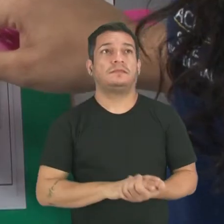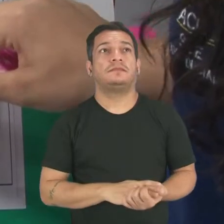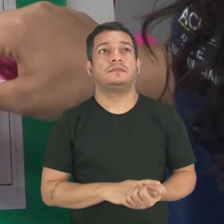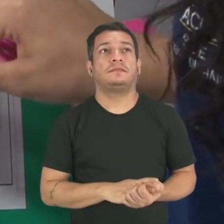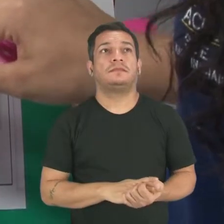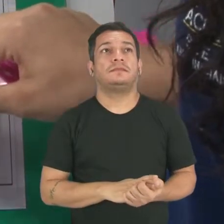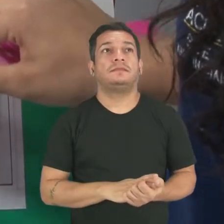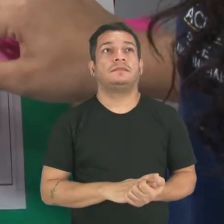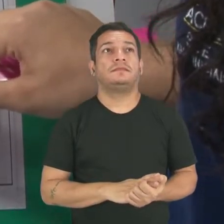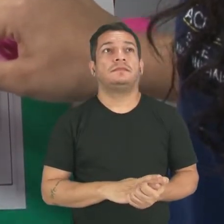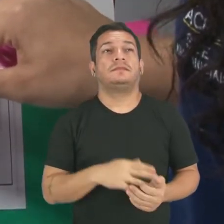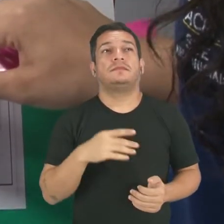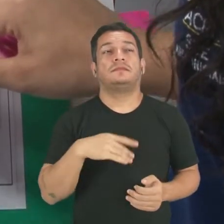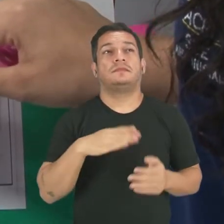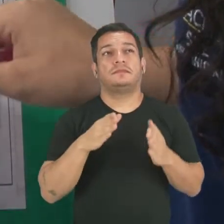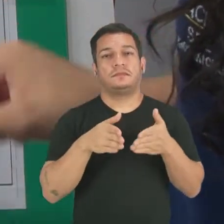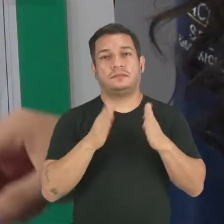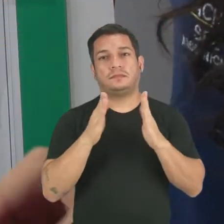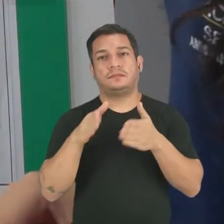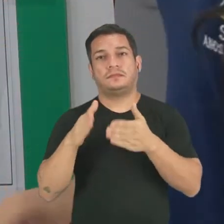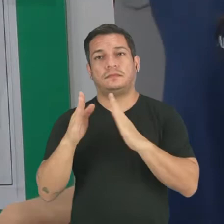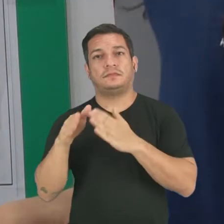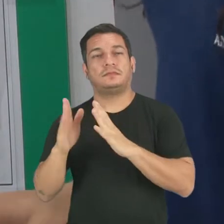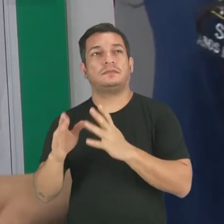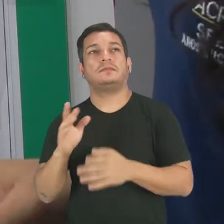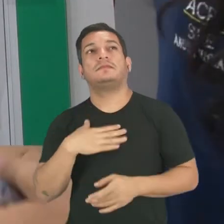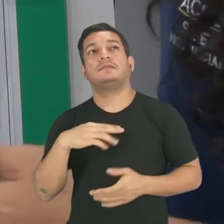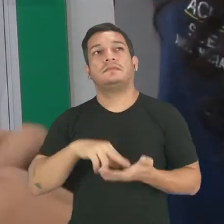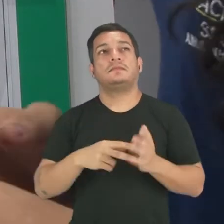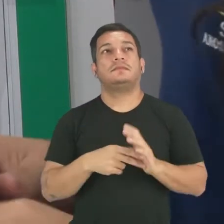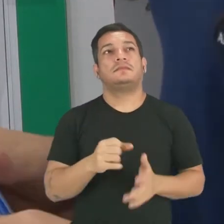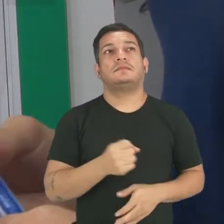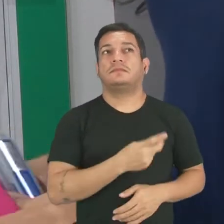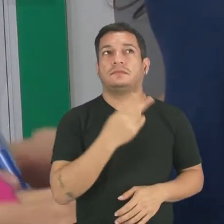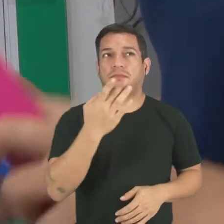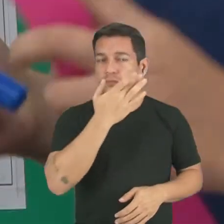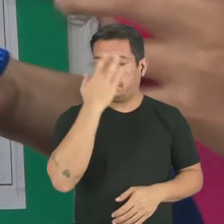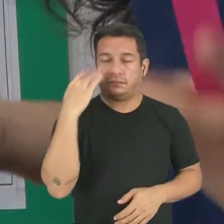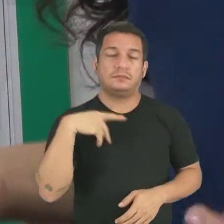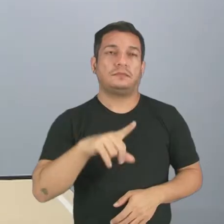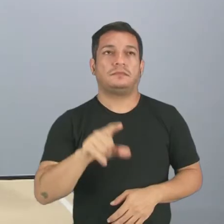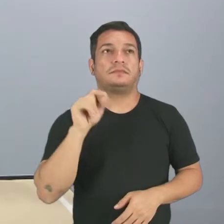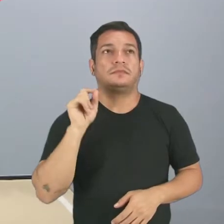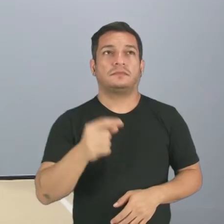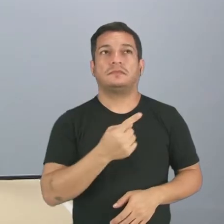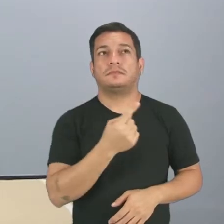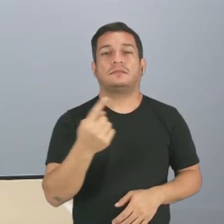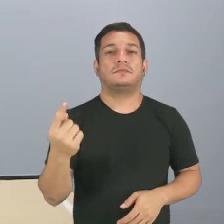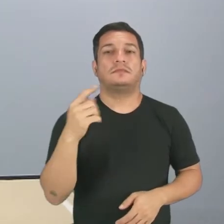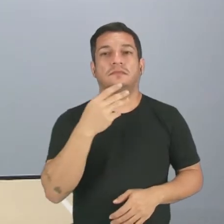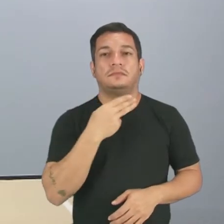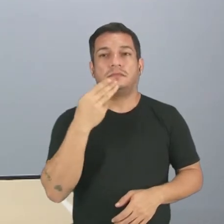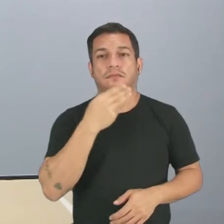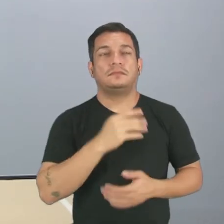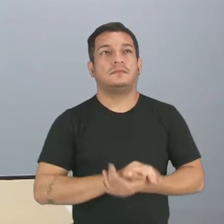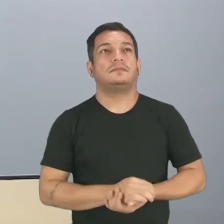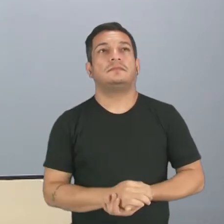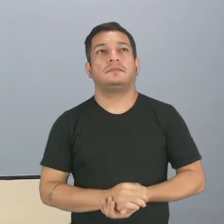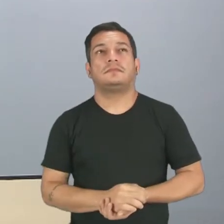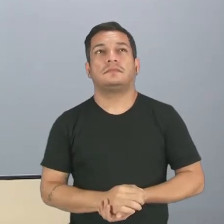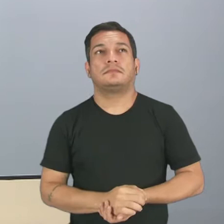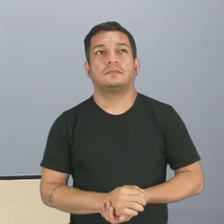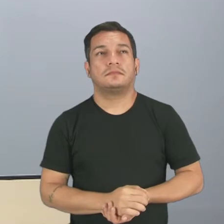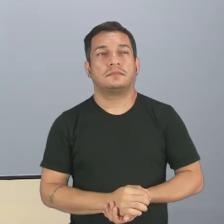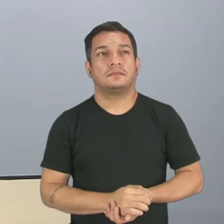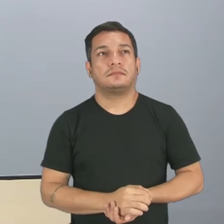as barrinhas significam a quantidade de pessoas que escolheu cada um desses doces. Olha